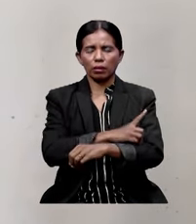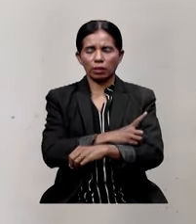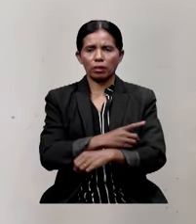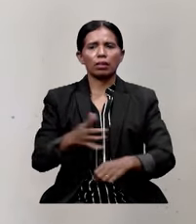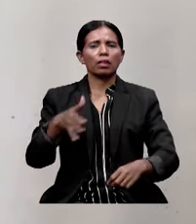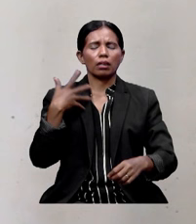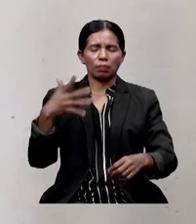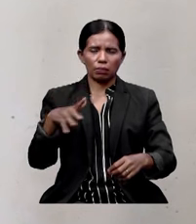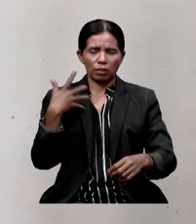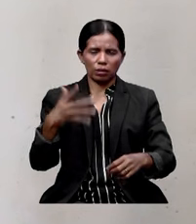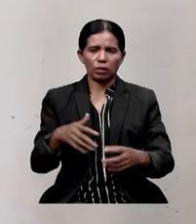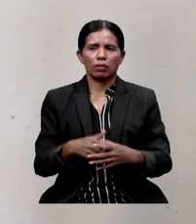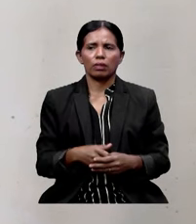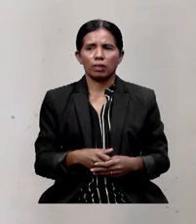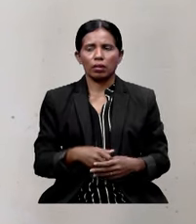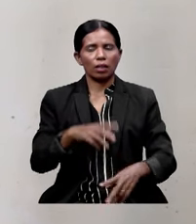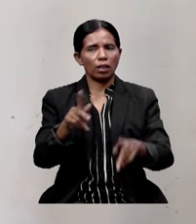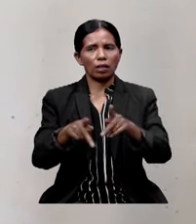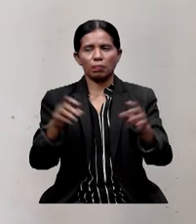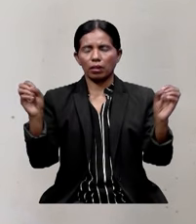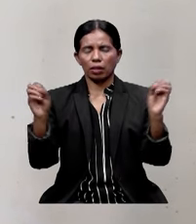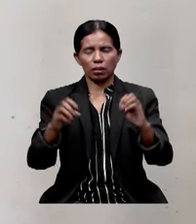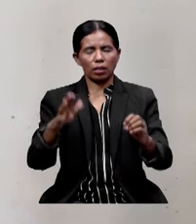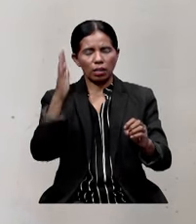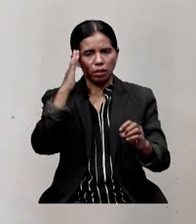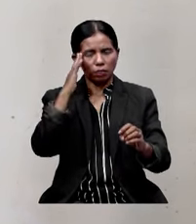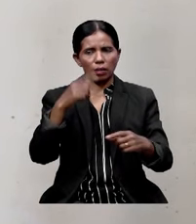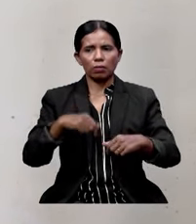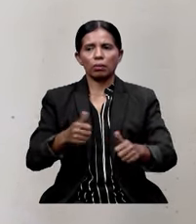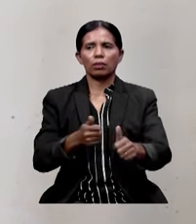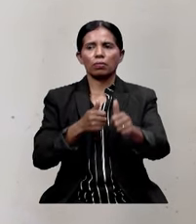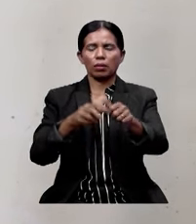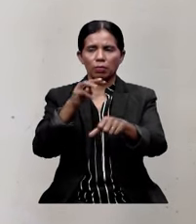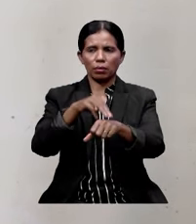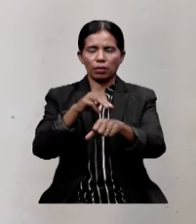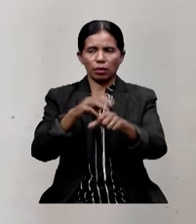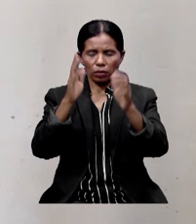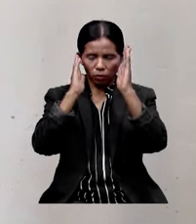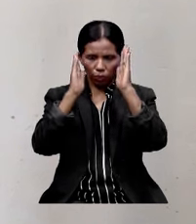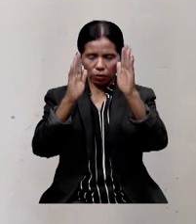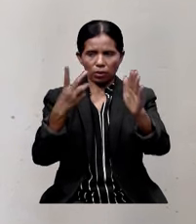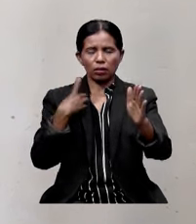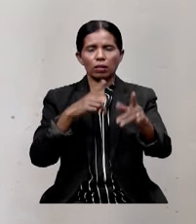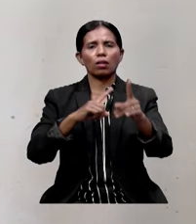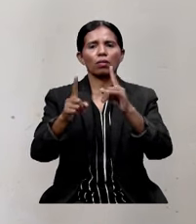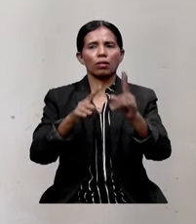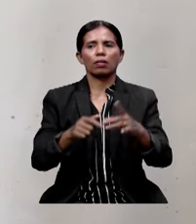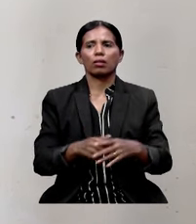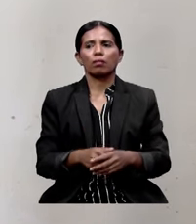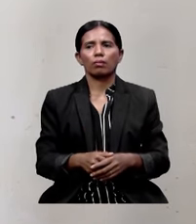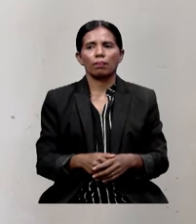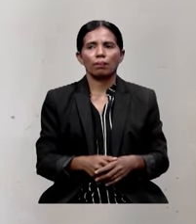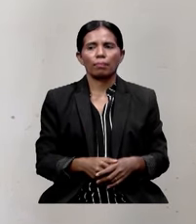tebes. Manas tep tebes ema lai hana konsentrasi para tu bele atensao basa ida mahita kolia. Debe ida